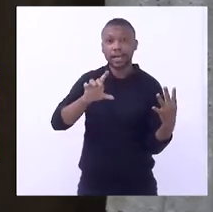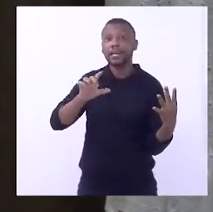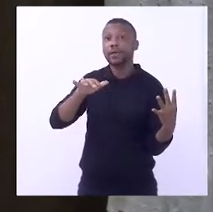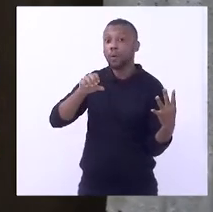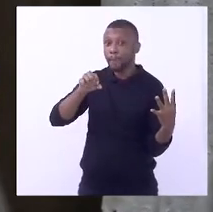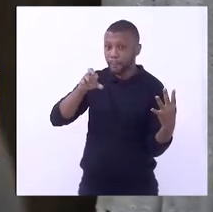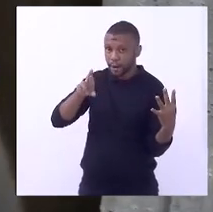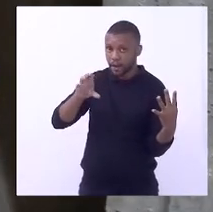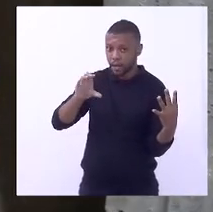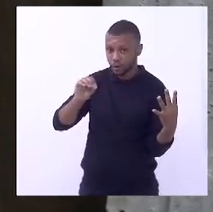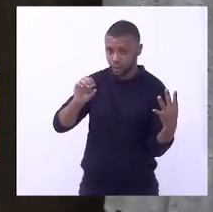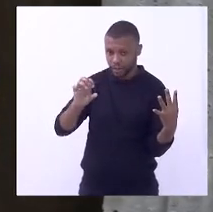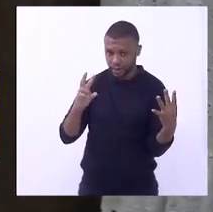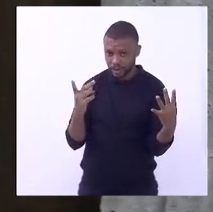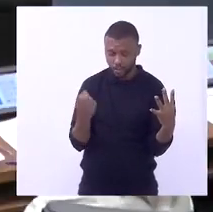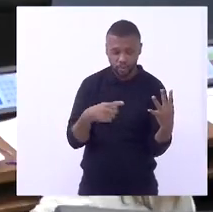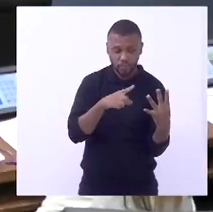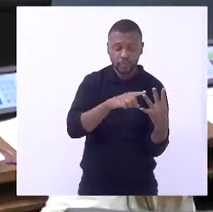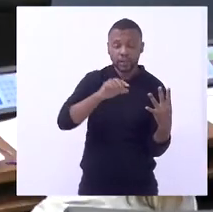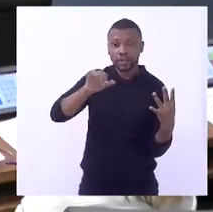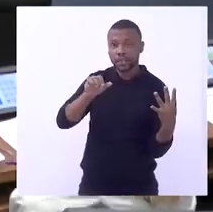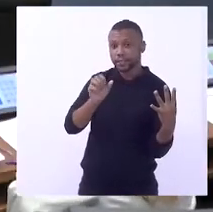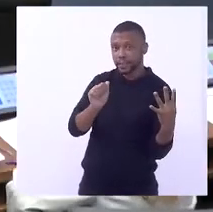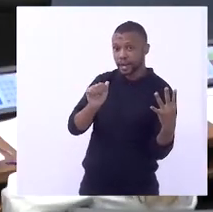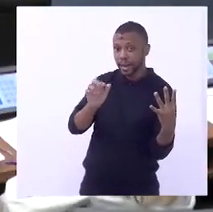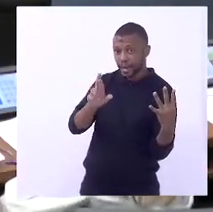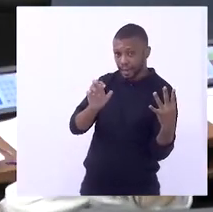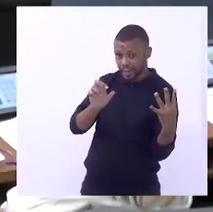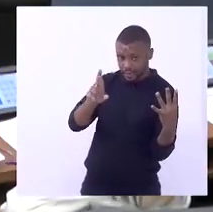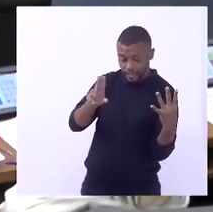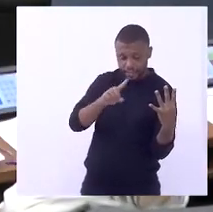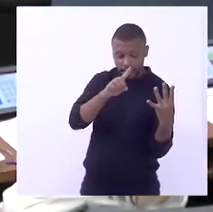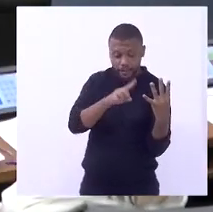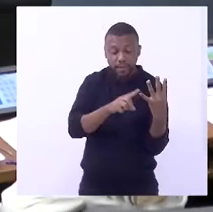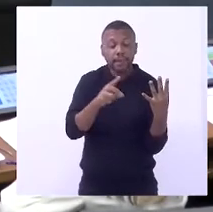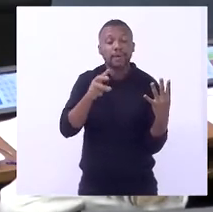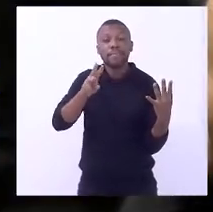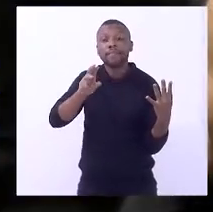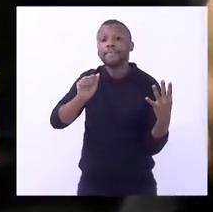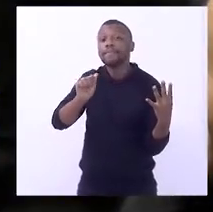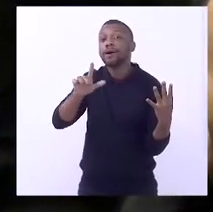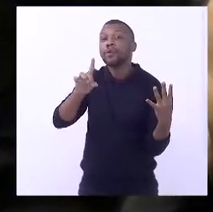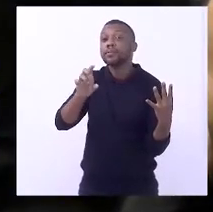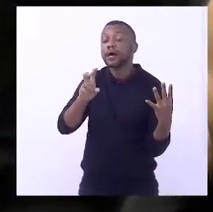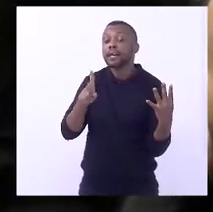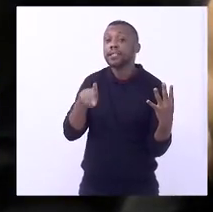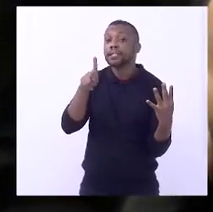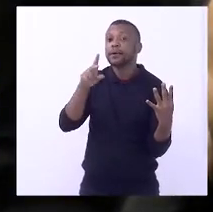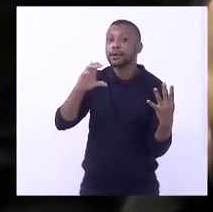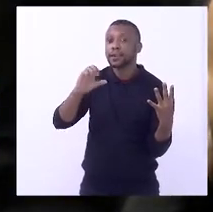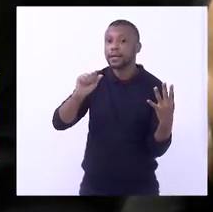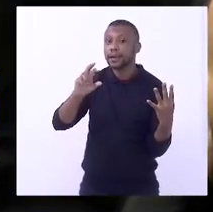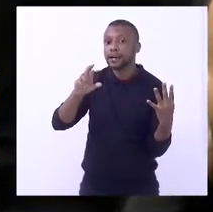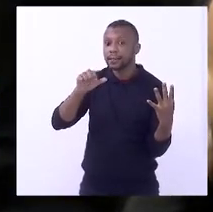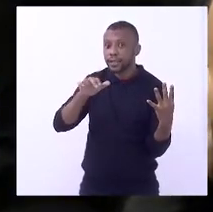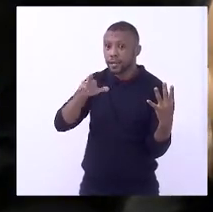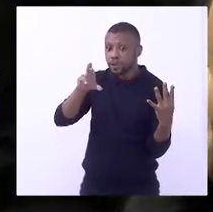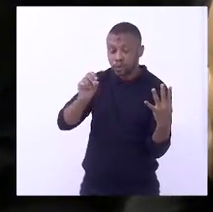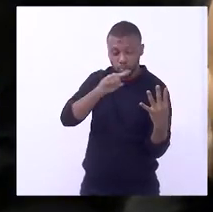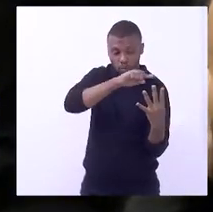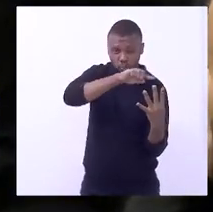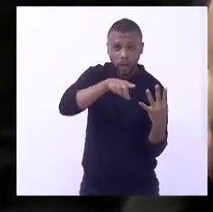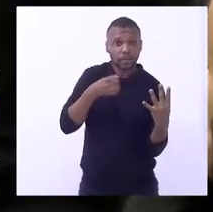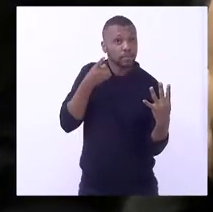Jari Oliveira e Valdeque Carneiro. Quatro deputados do